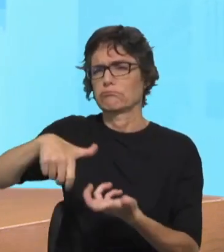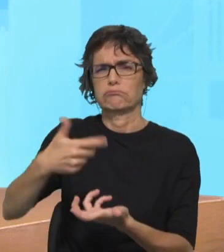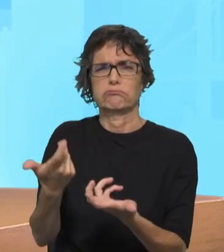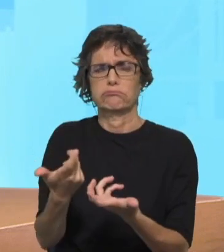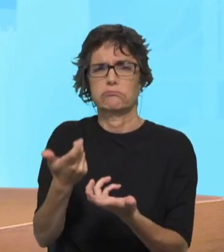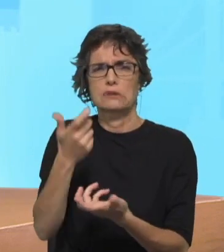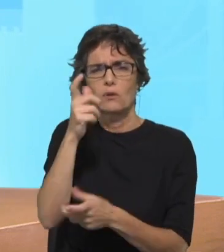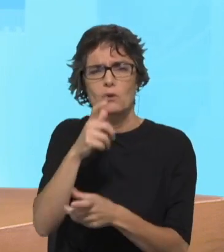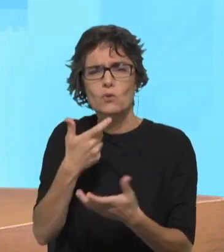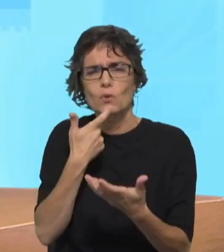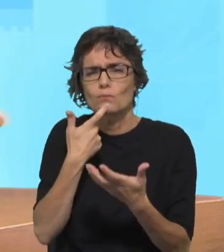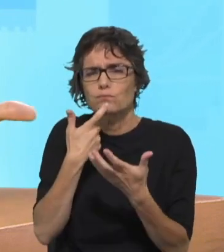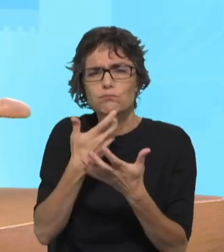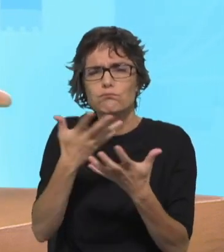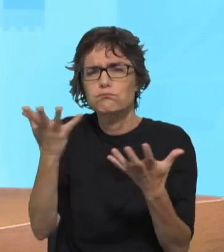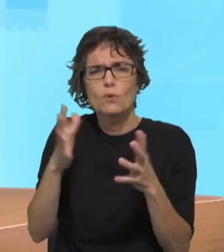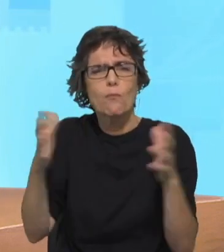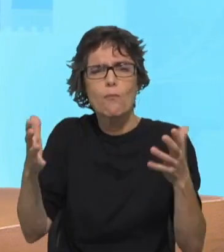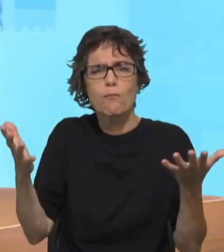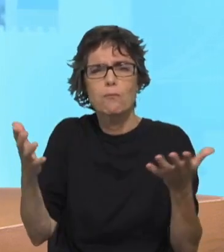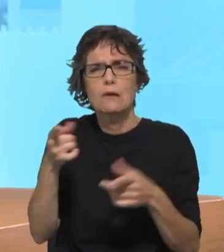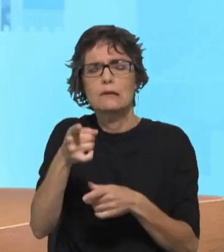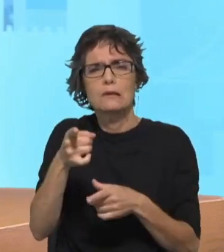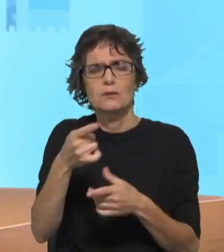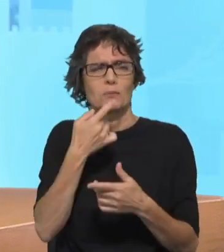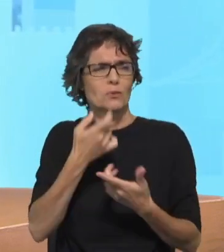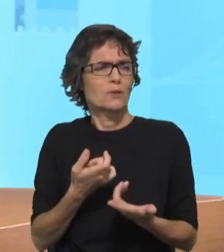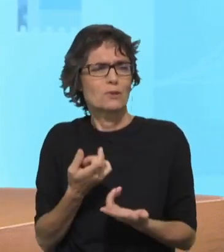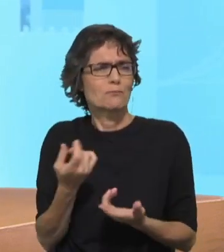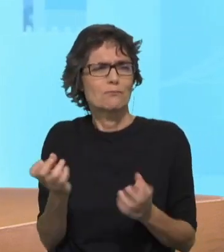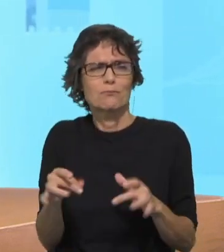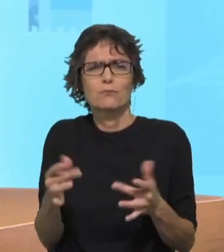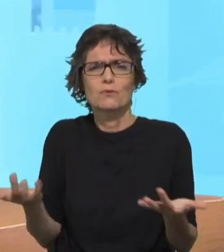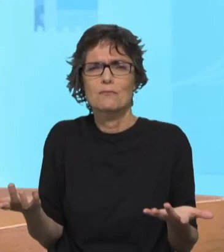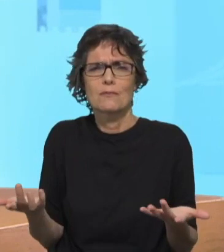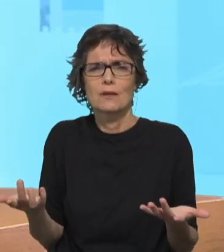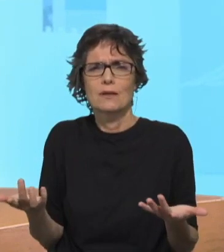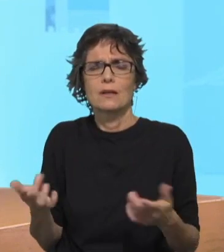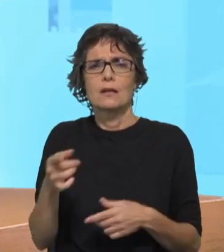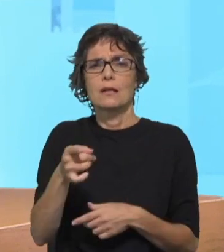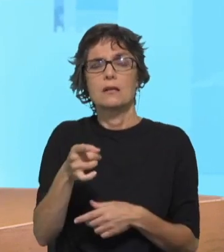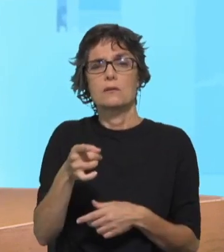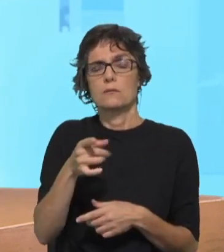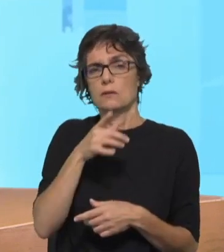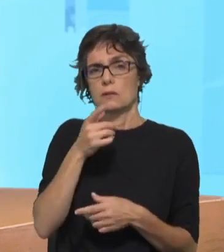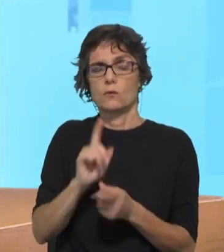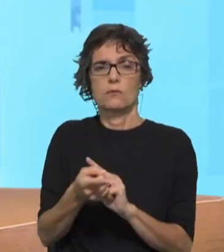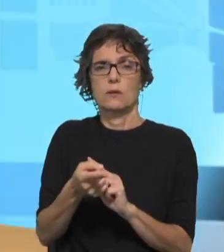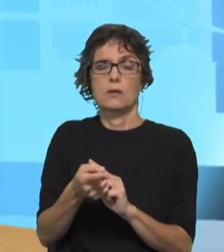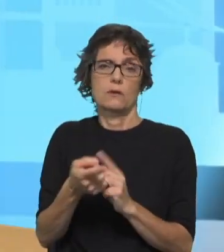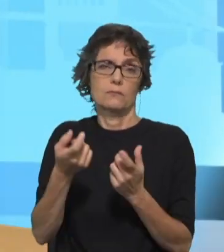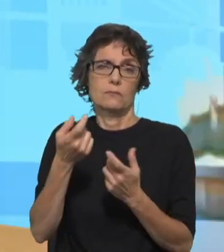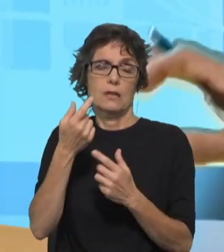da humanidade que dá para perguntar o que é que se passa, não é? Contradizendo de forma muito direta a Declaração Universal dos